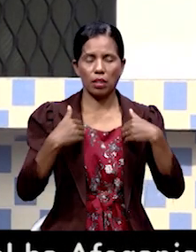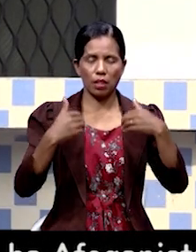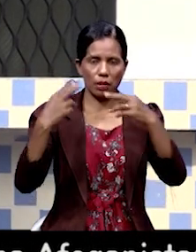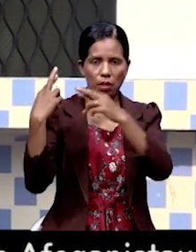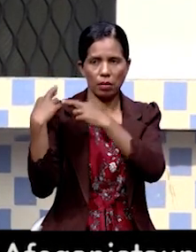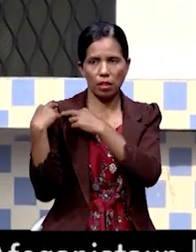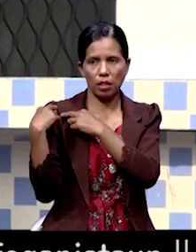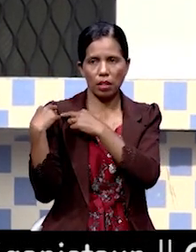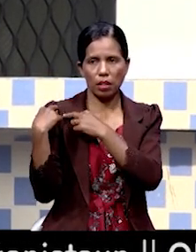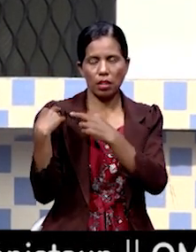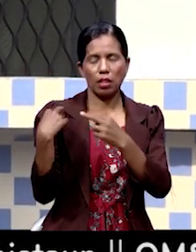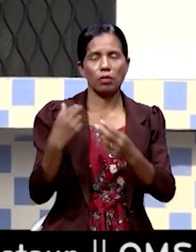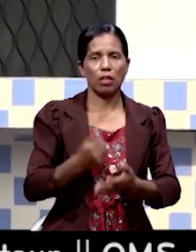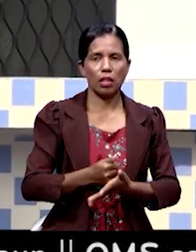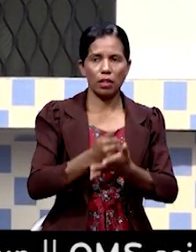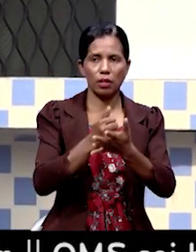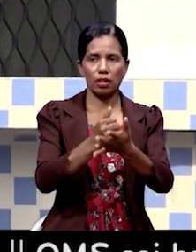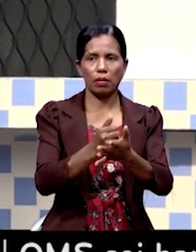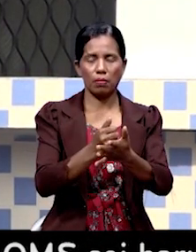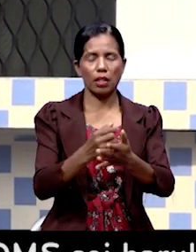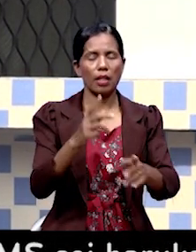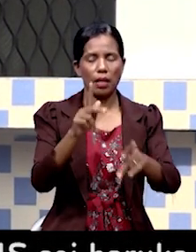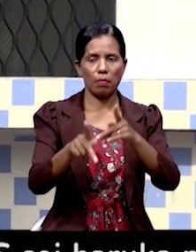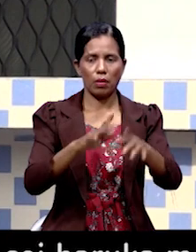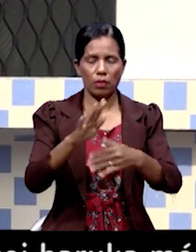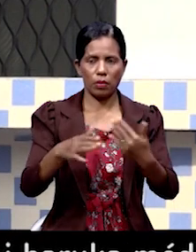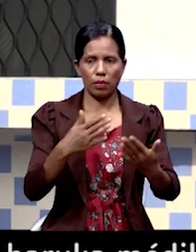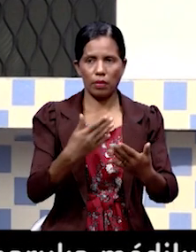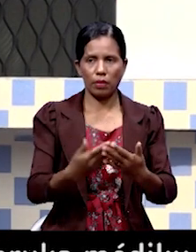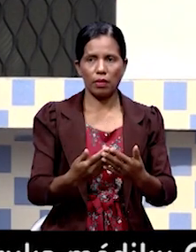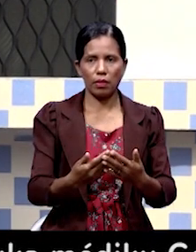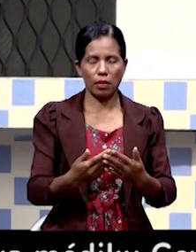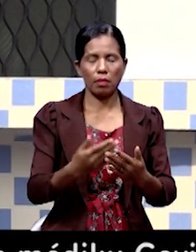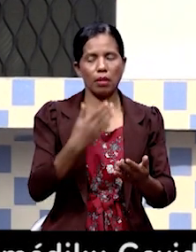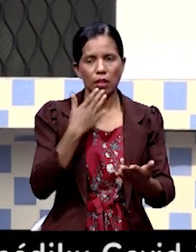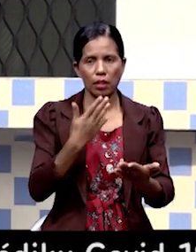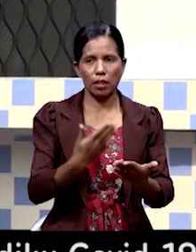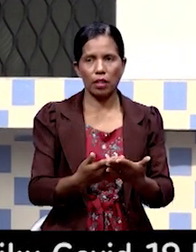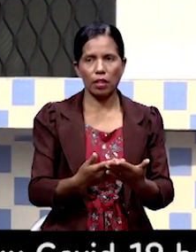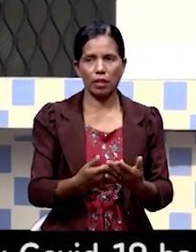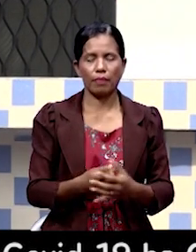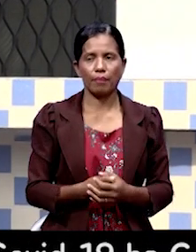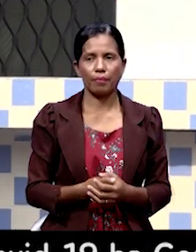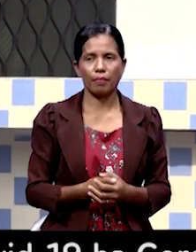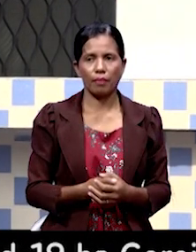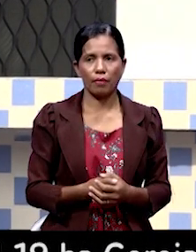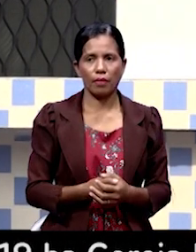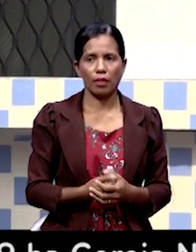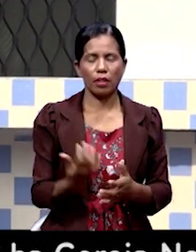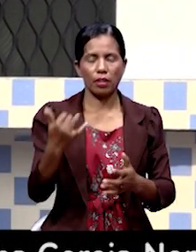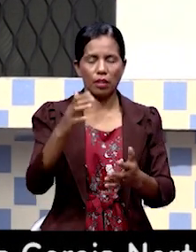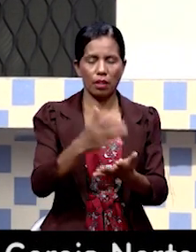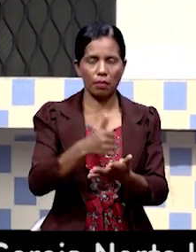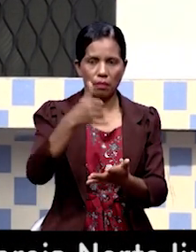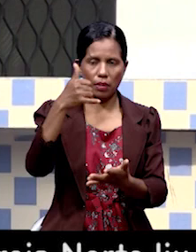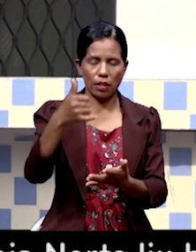responsabilidade social vai ter a cidadão no Sira. Partilha via vale, 8 anos, vai ter a Sira Manam